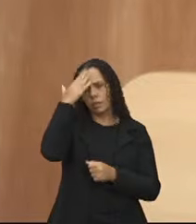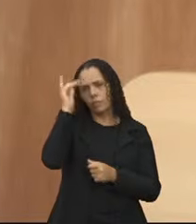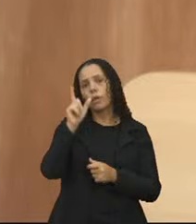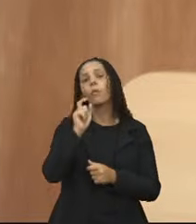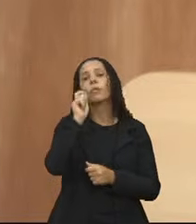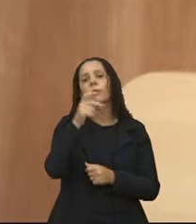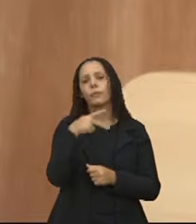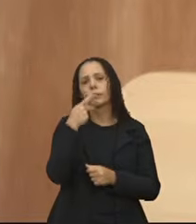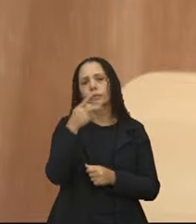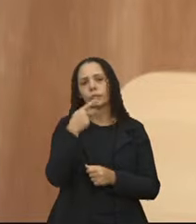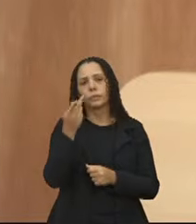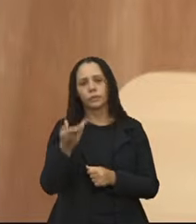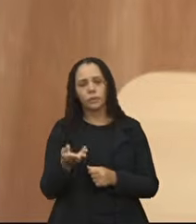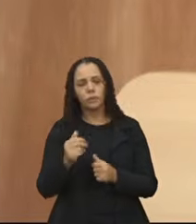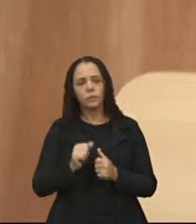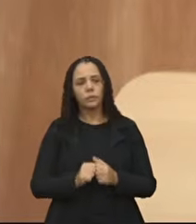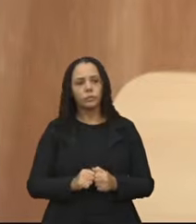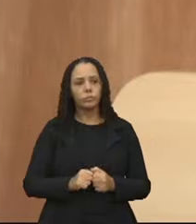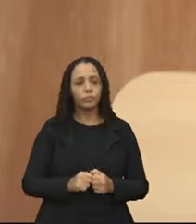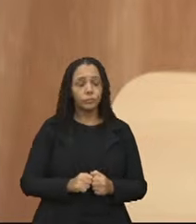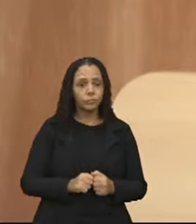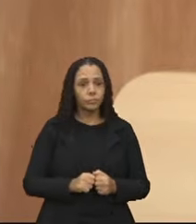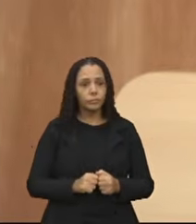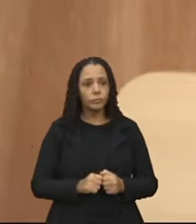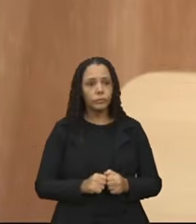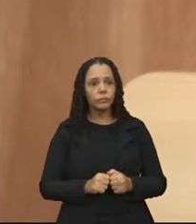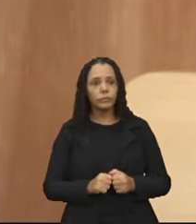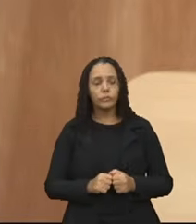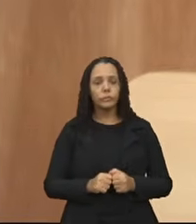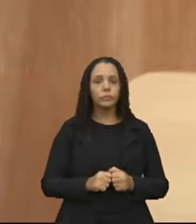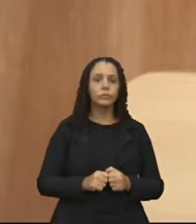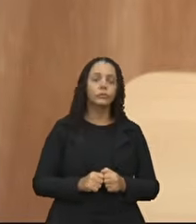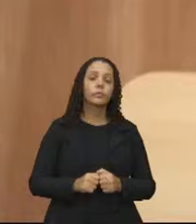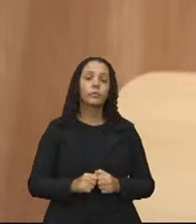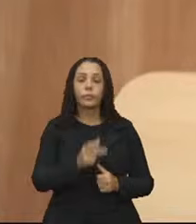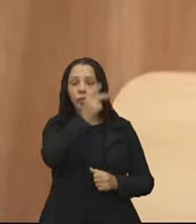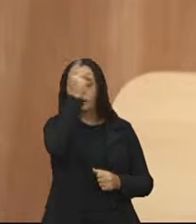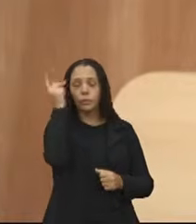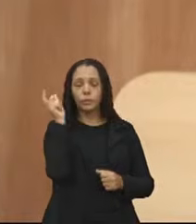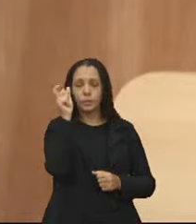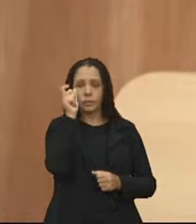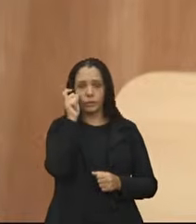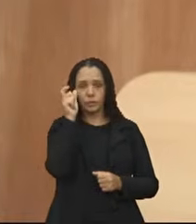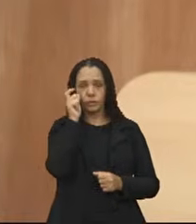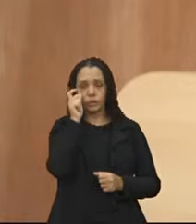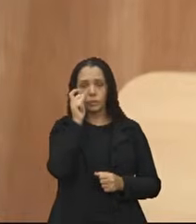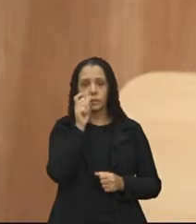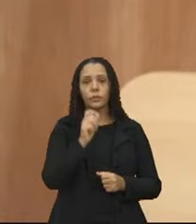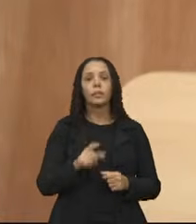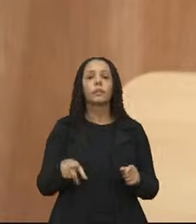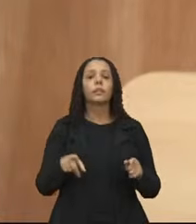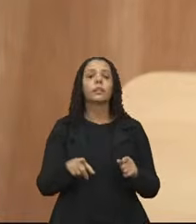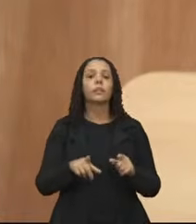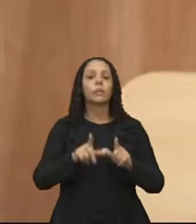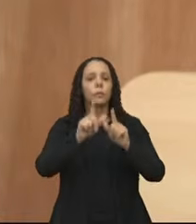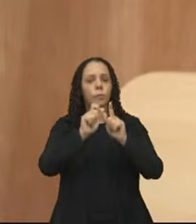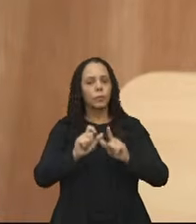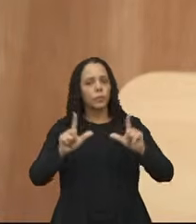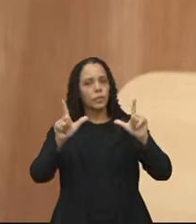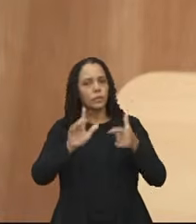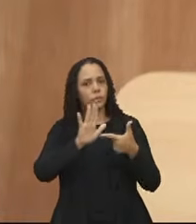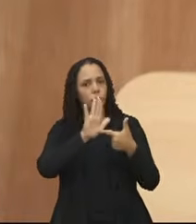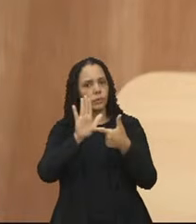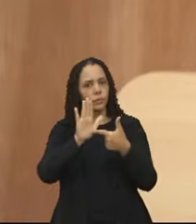fala. Então, eu quero que você, só para quem está nos assistindo também, pode colocar o primeiro slide, por